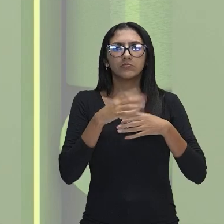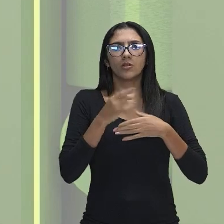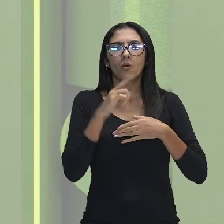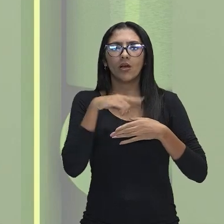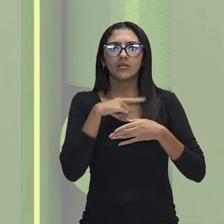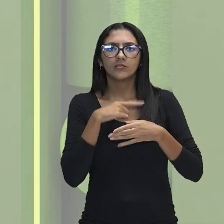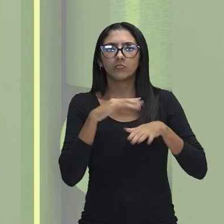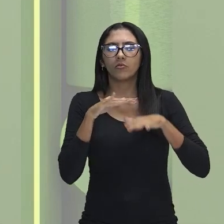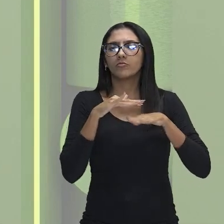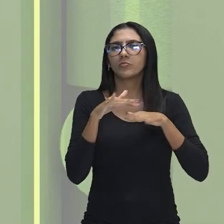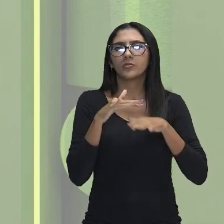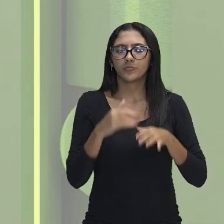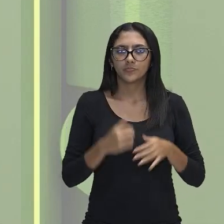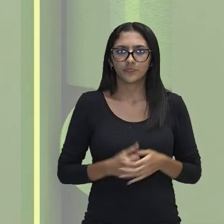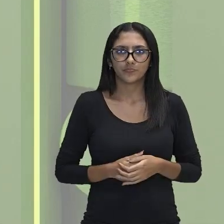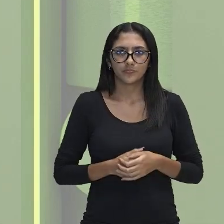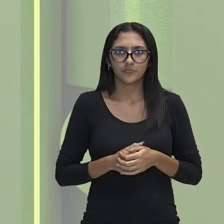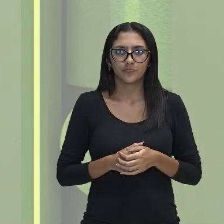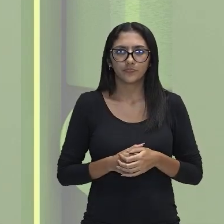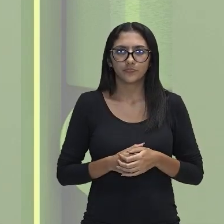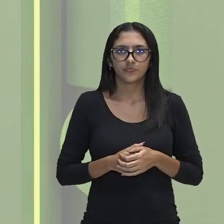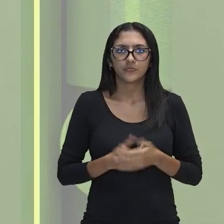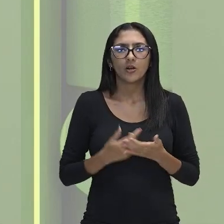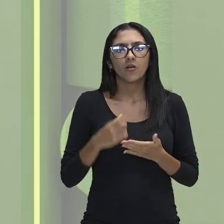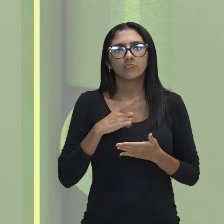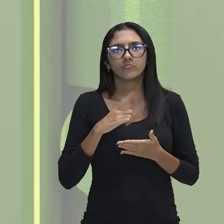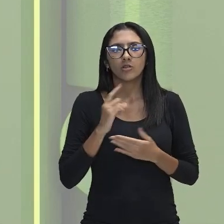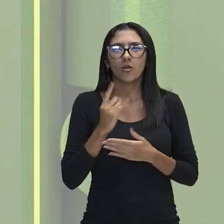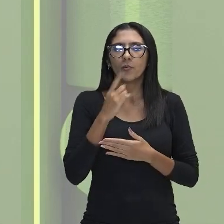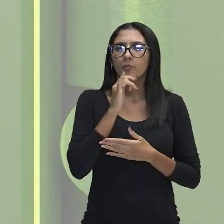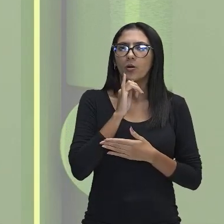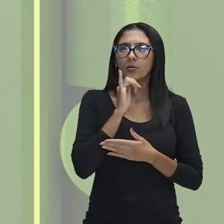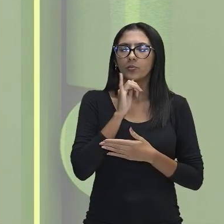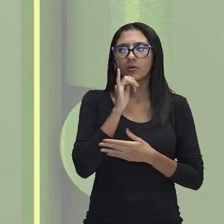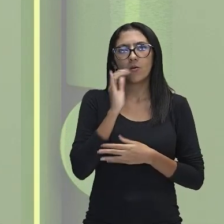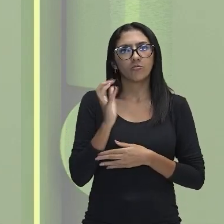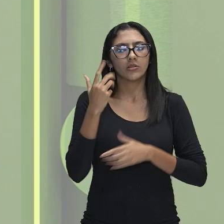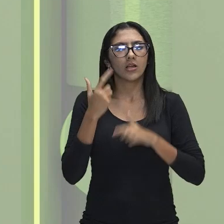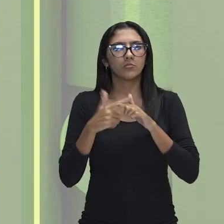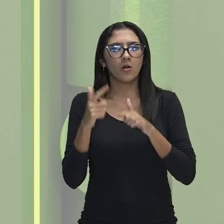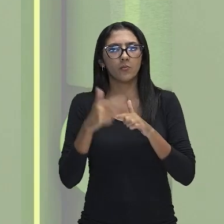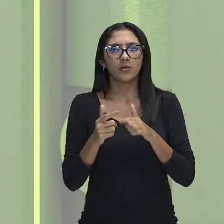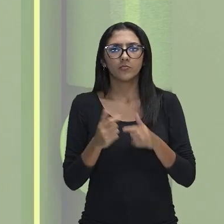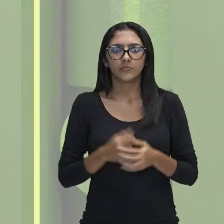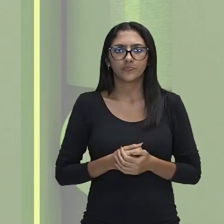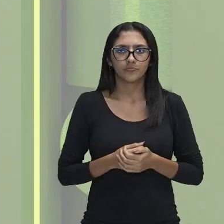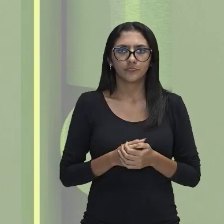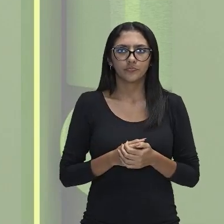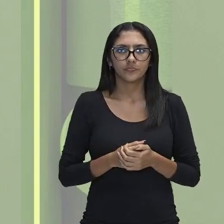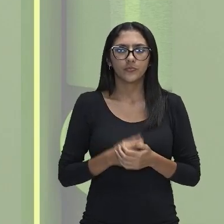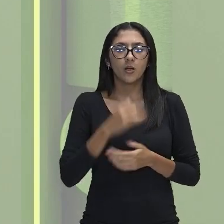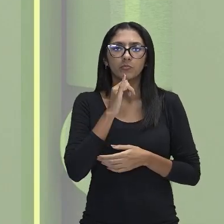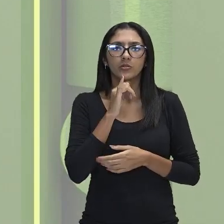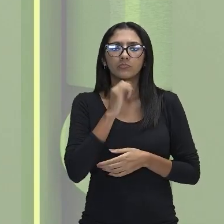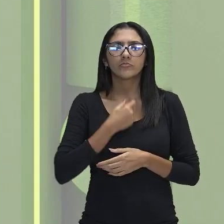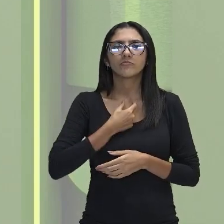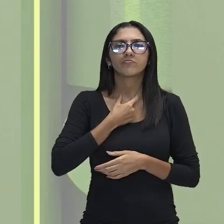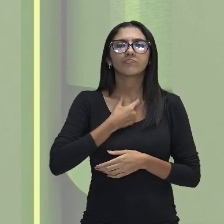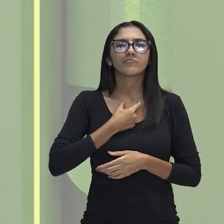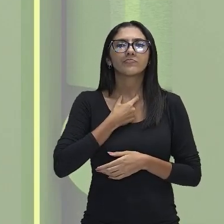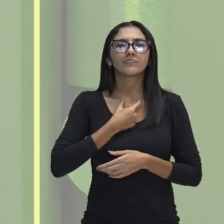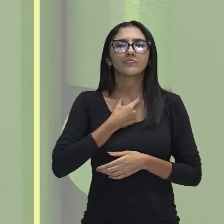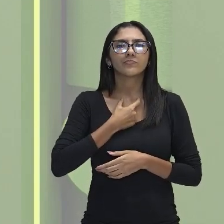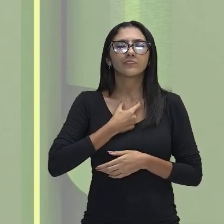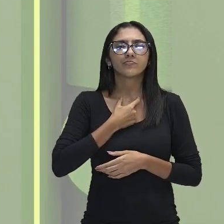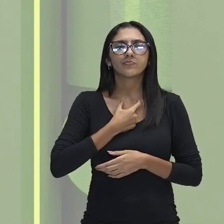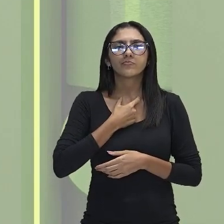exemplo, uma coisa que pode interferir também no seu coração, um distúrbio da tireoide, que faz